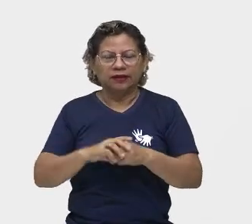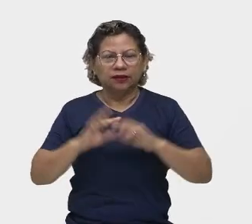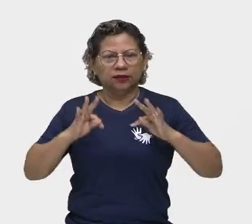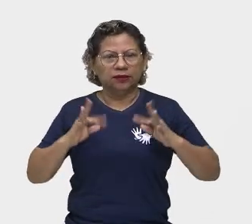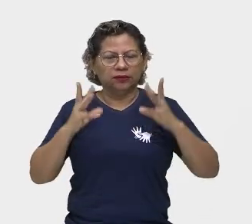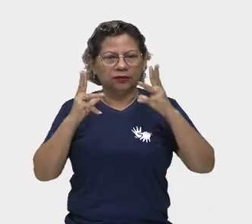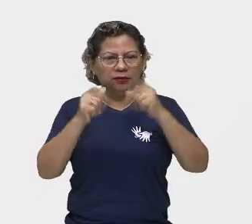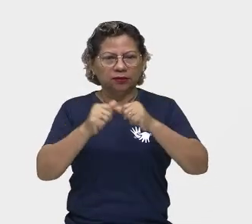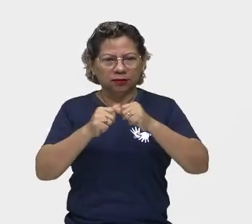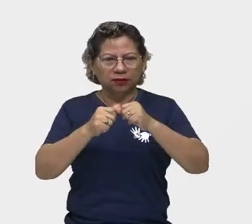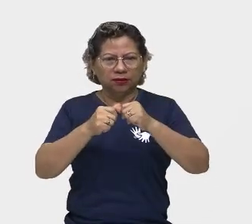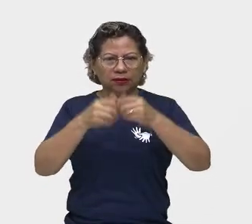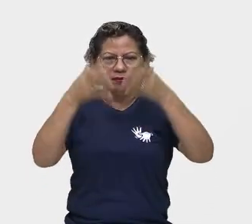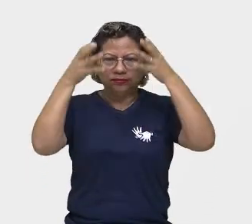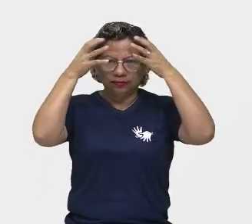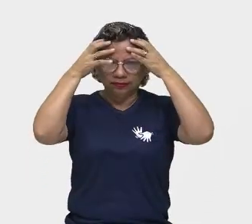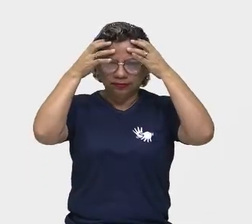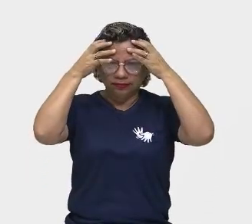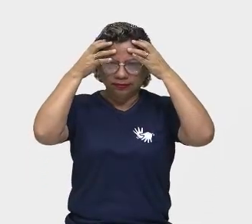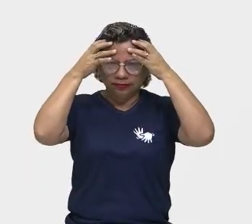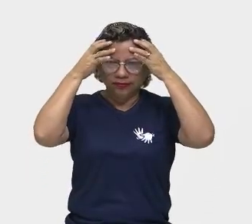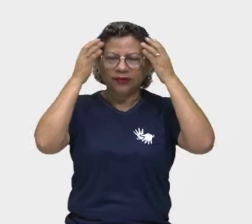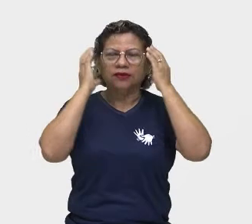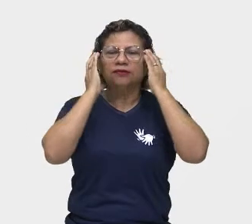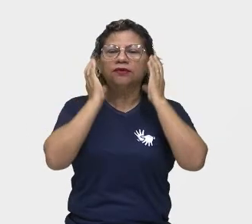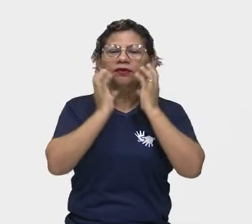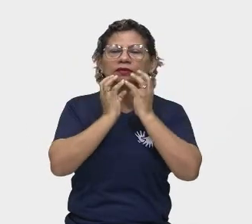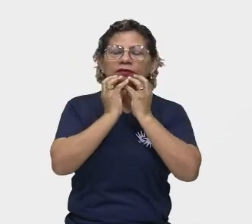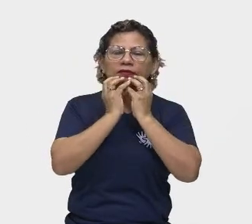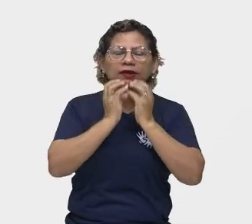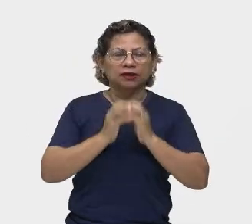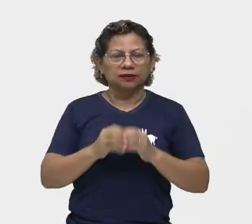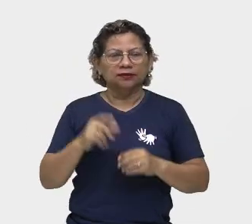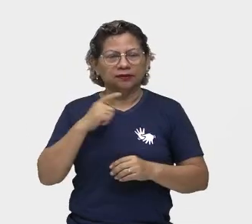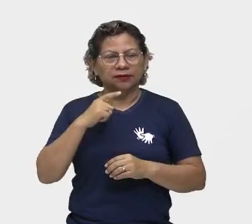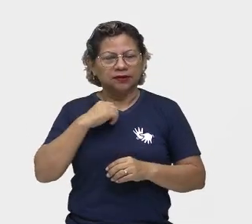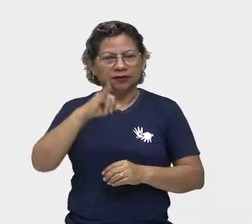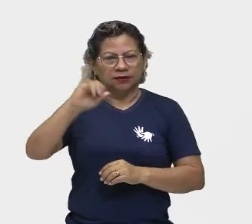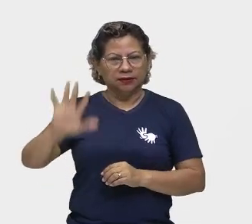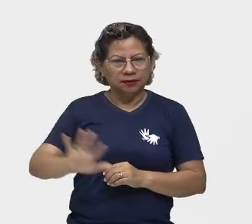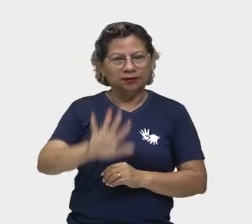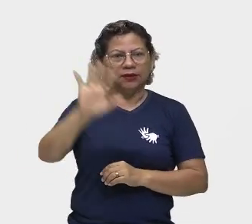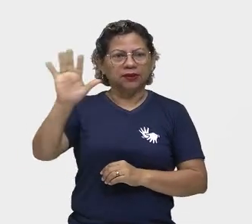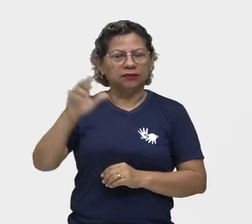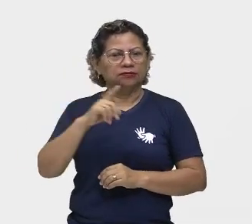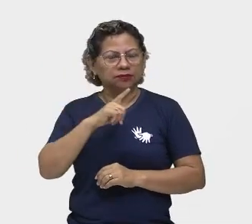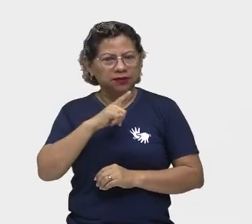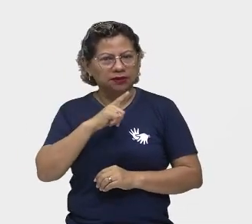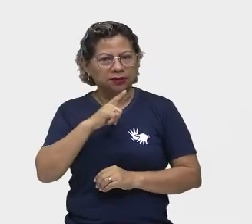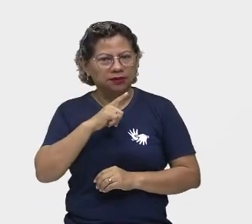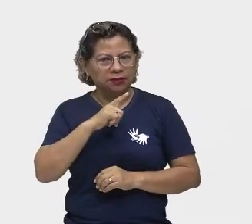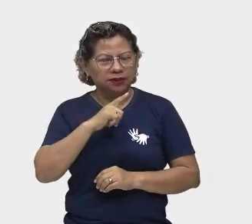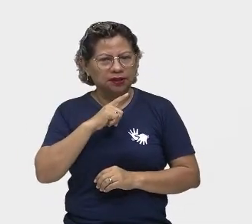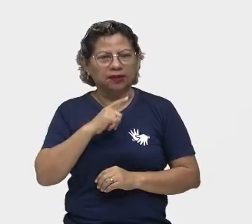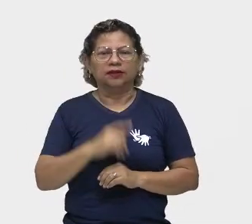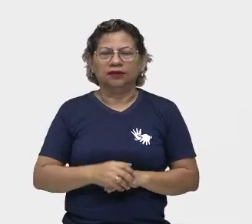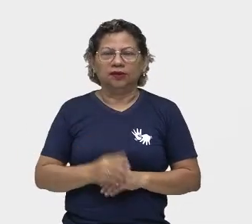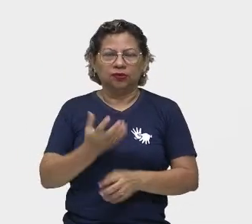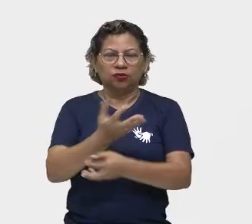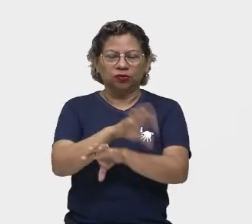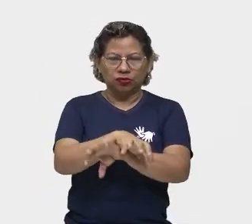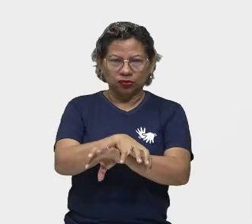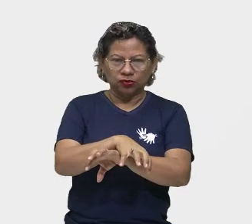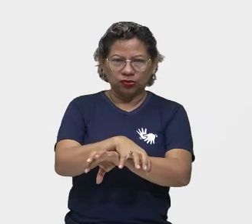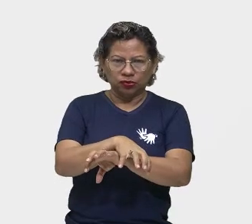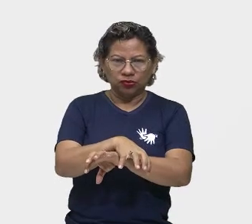do crânio e da Face são imóveis a gente observa nessa primeira imagem a imagem que representa para gente os ossos do